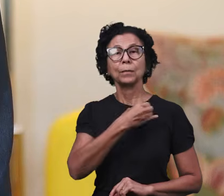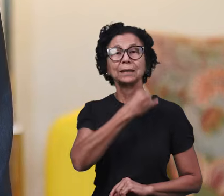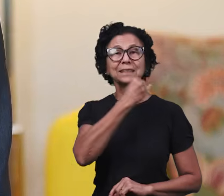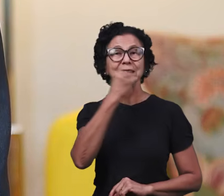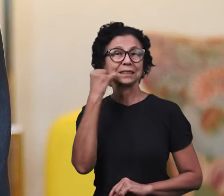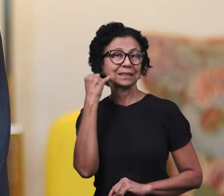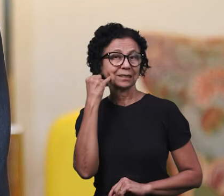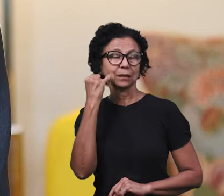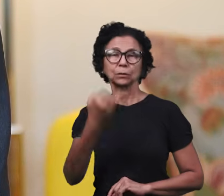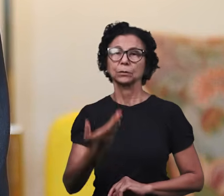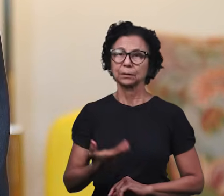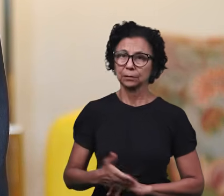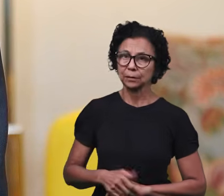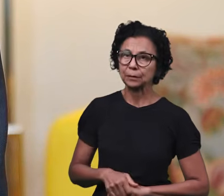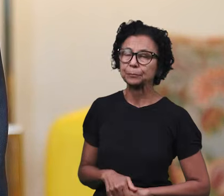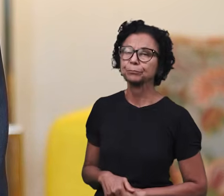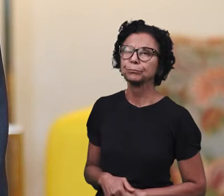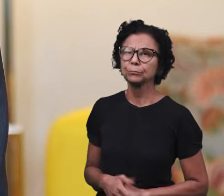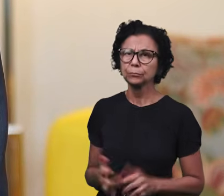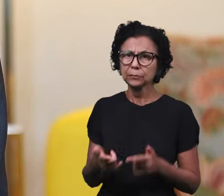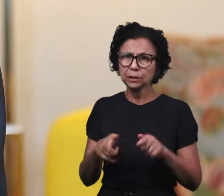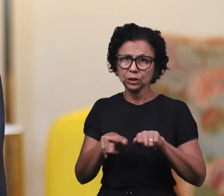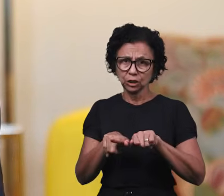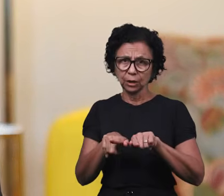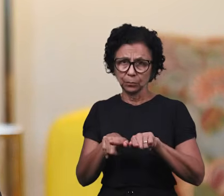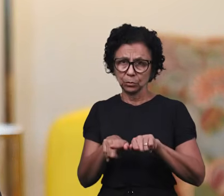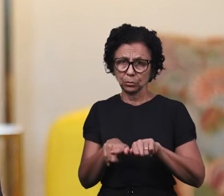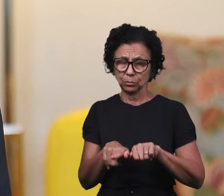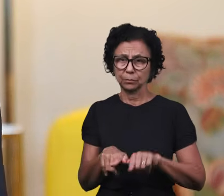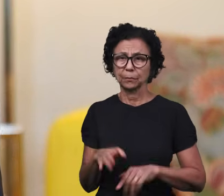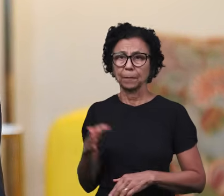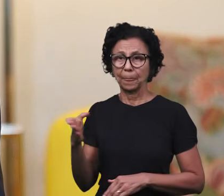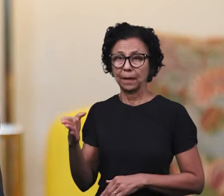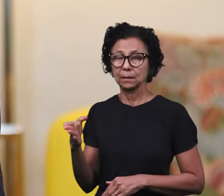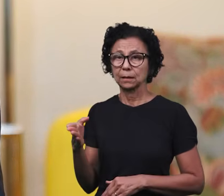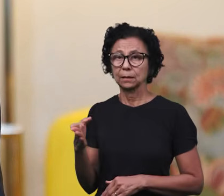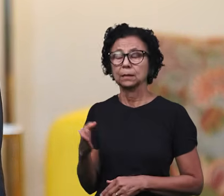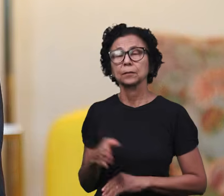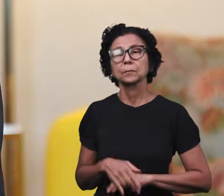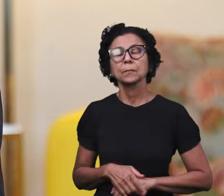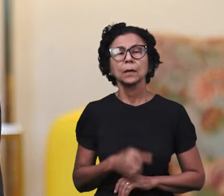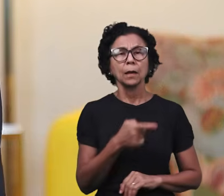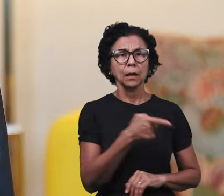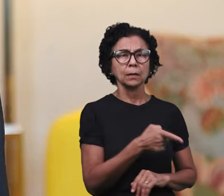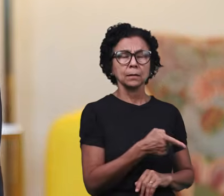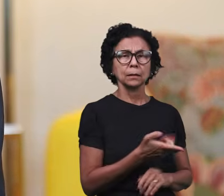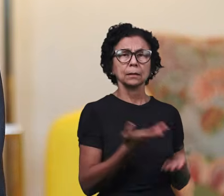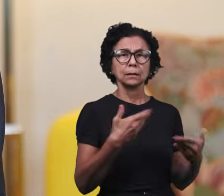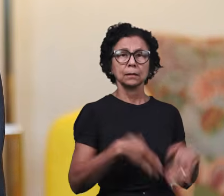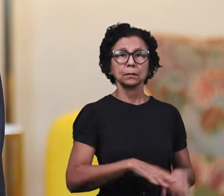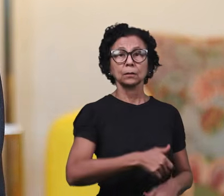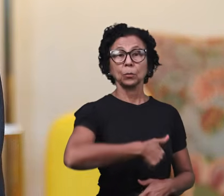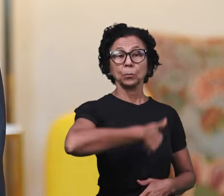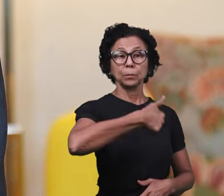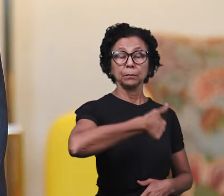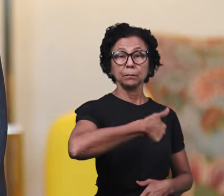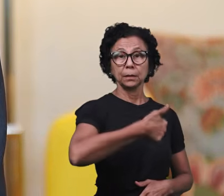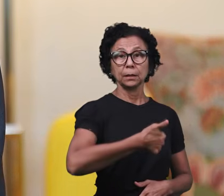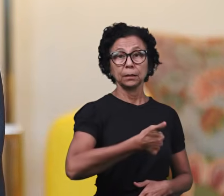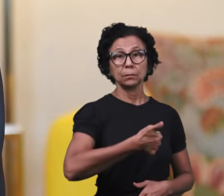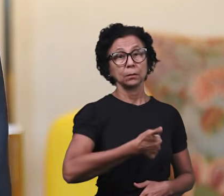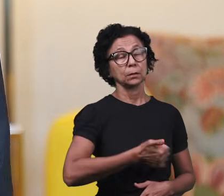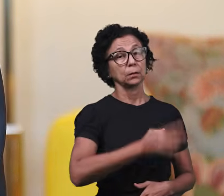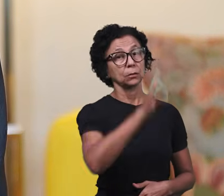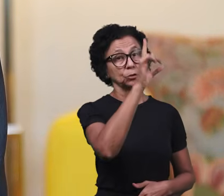do mesmo ventre, naturalmente, né, de Rebeca. Esaú era o primogênito e, por direito de nascimento, ele tinha